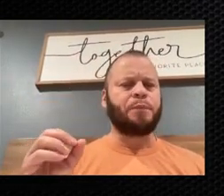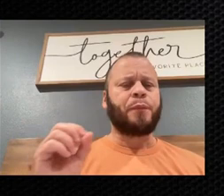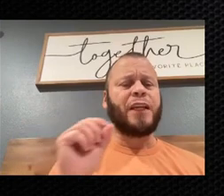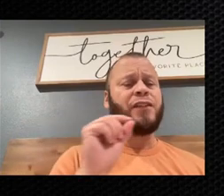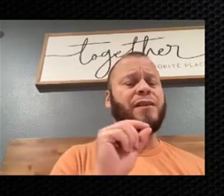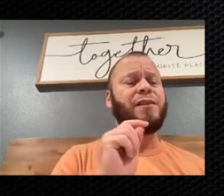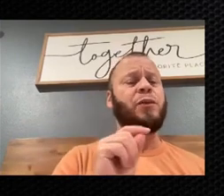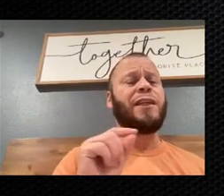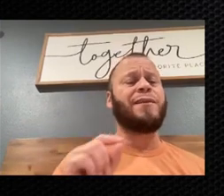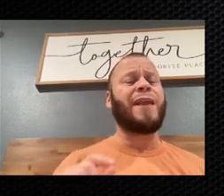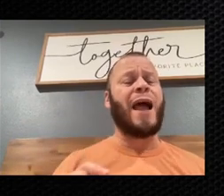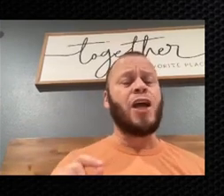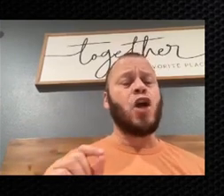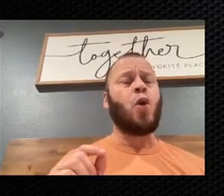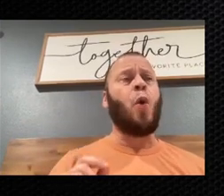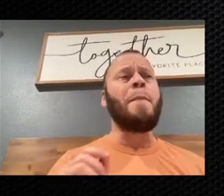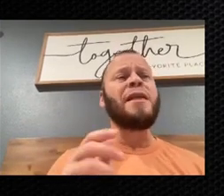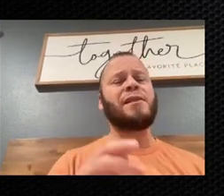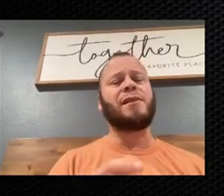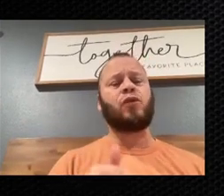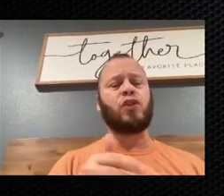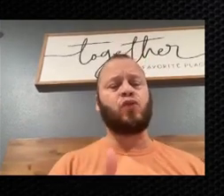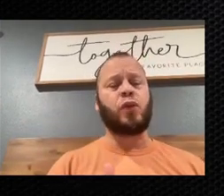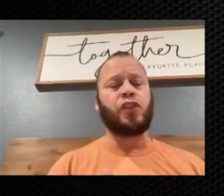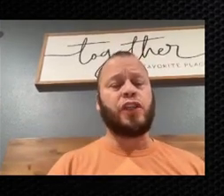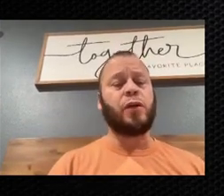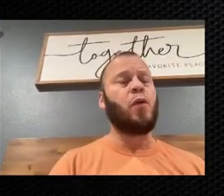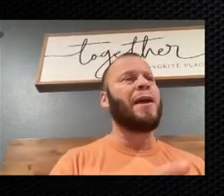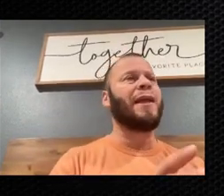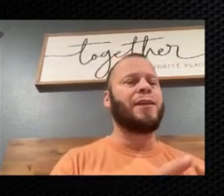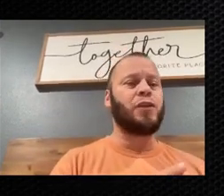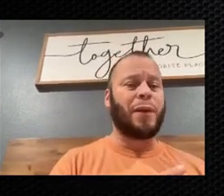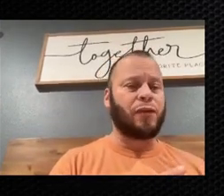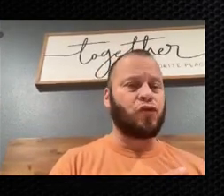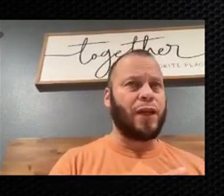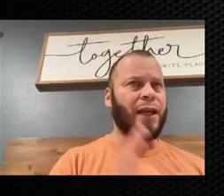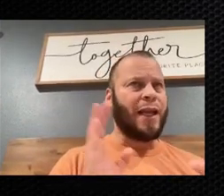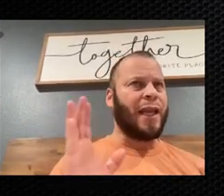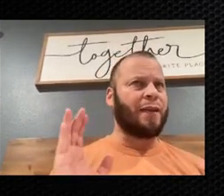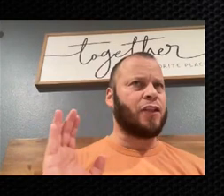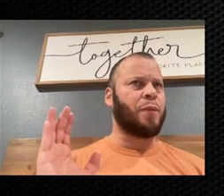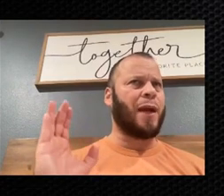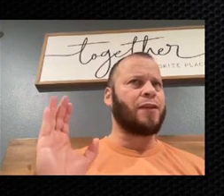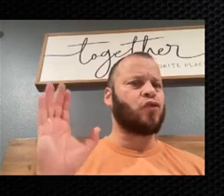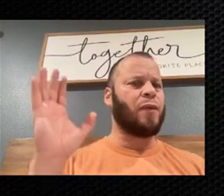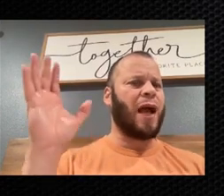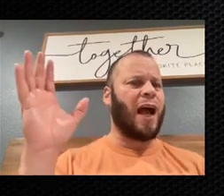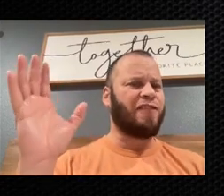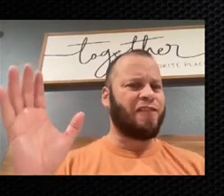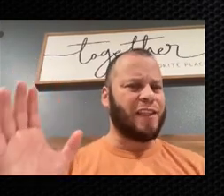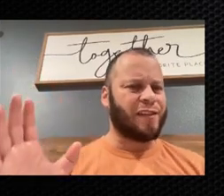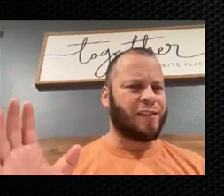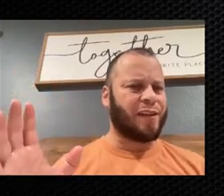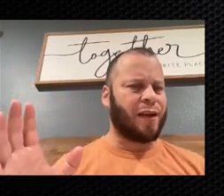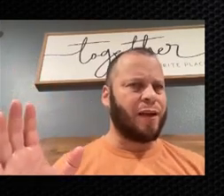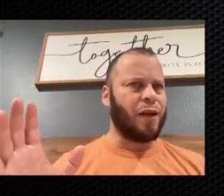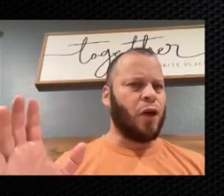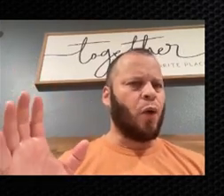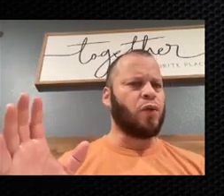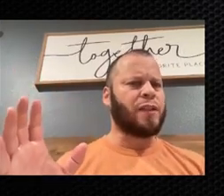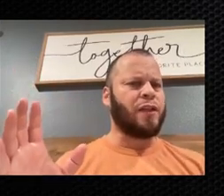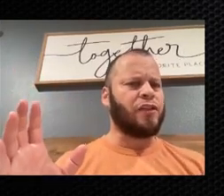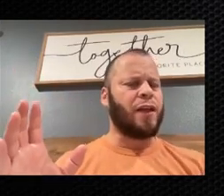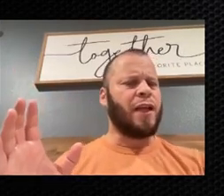globalista está dizendo que tá começando a surgir uma queda de braço queda de braço à vista